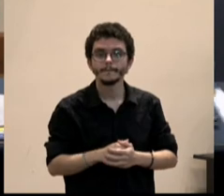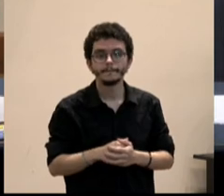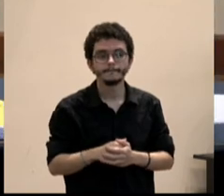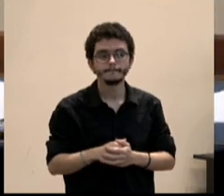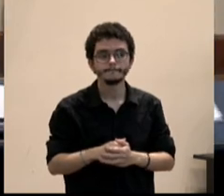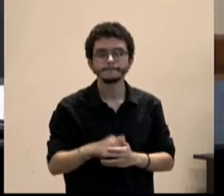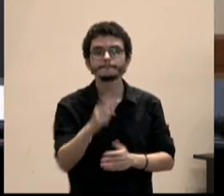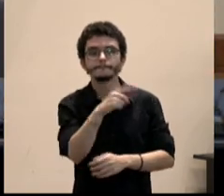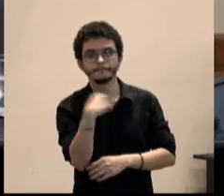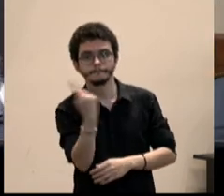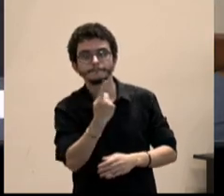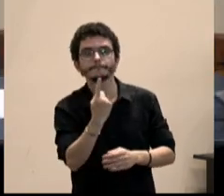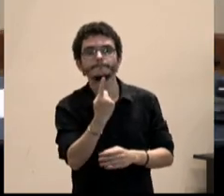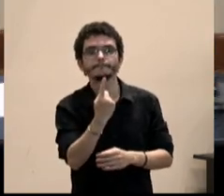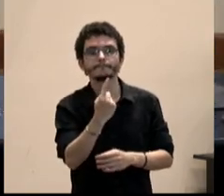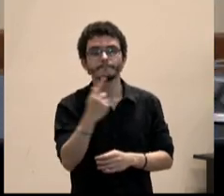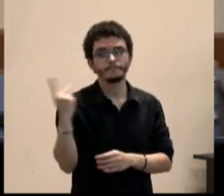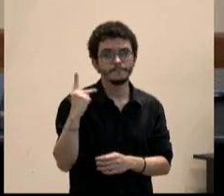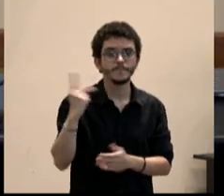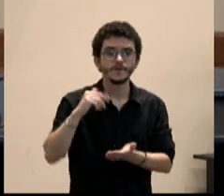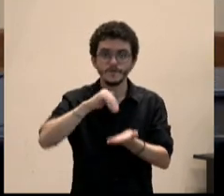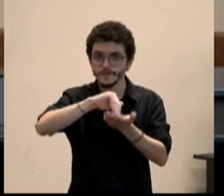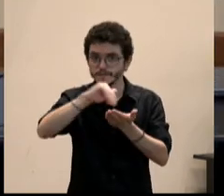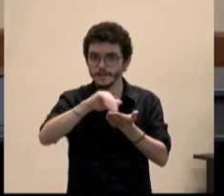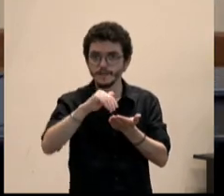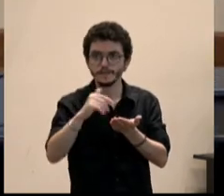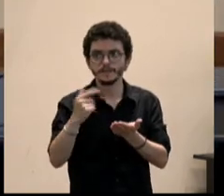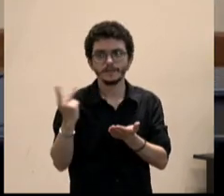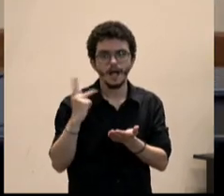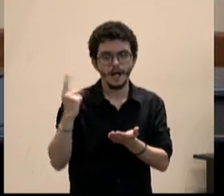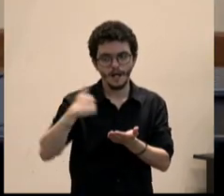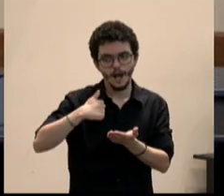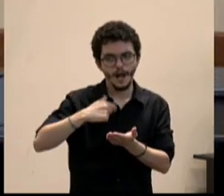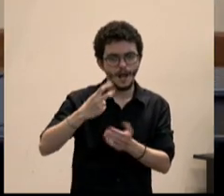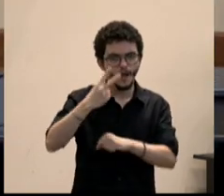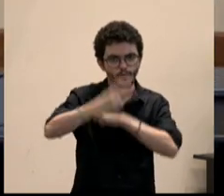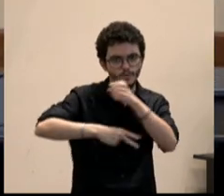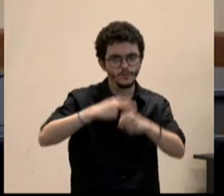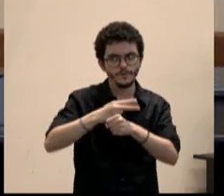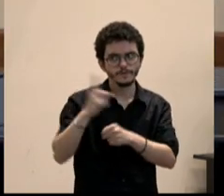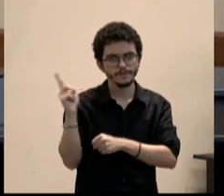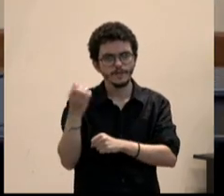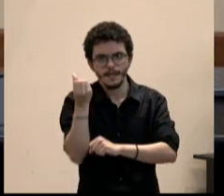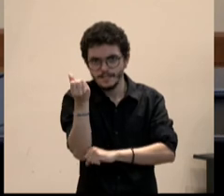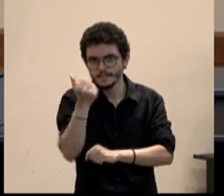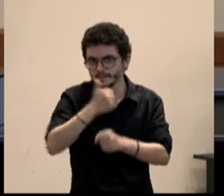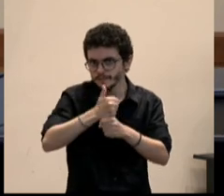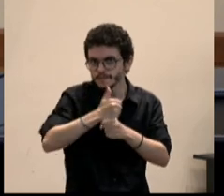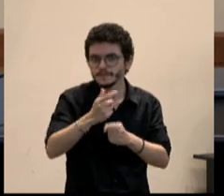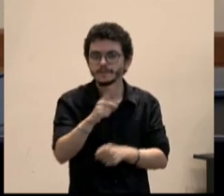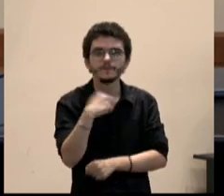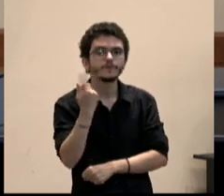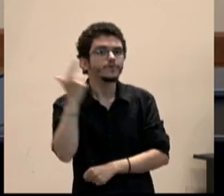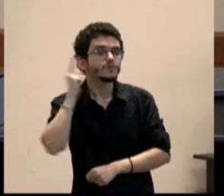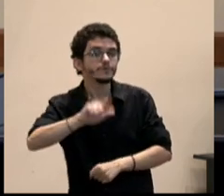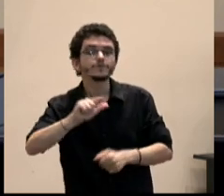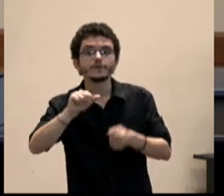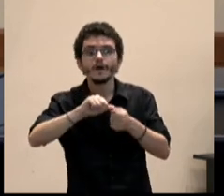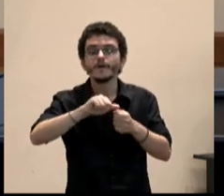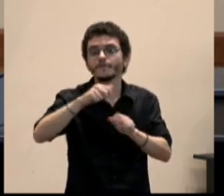fomos secretários, eu e um colega meu, 2 anos e ele 6, professor Liseu, nós conseguimos fazer plano de